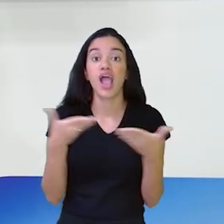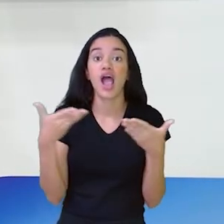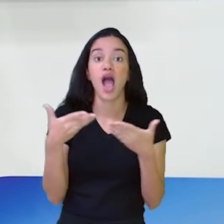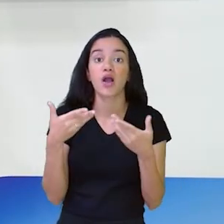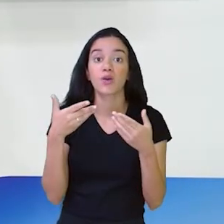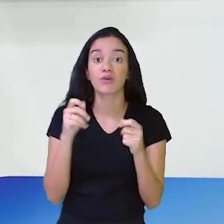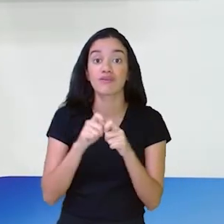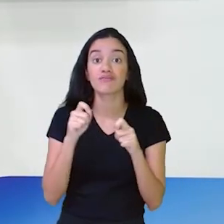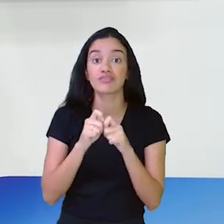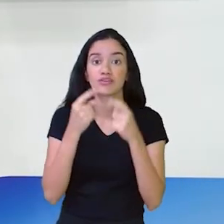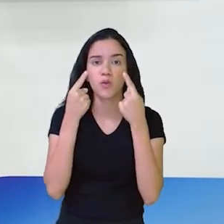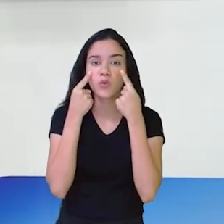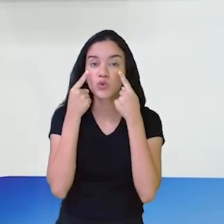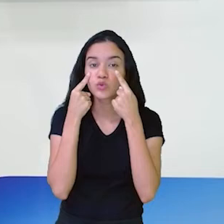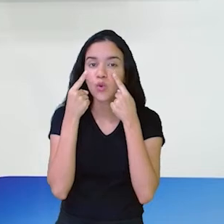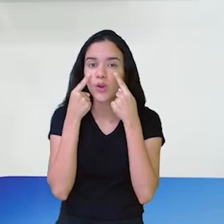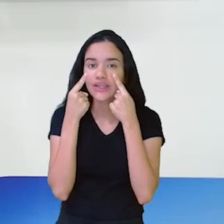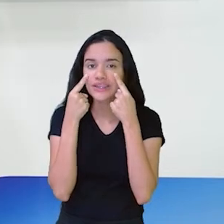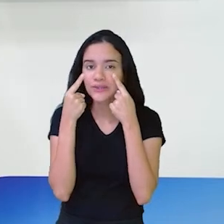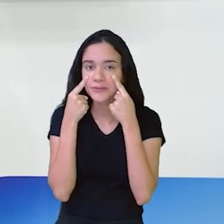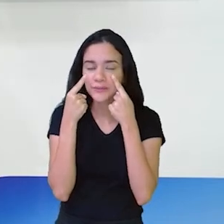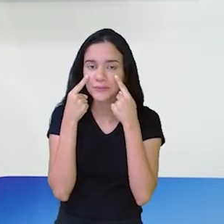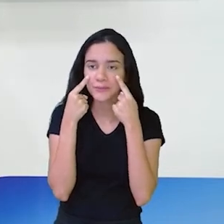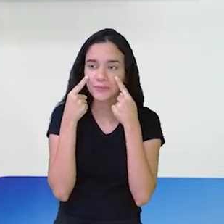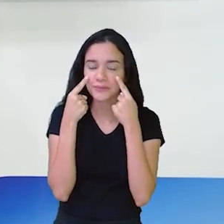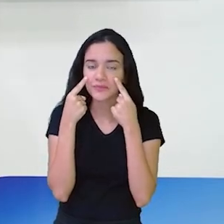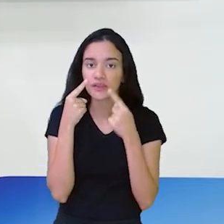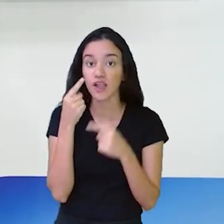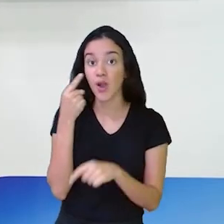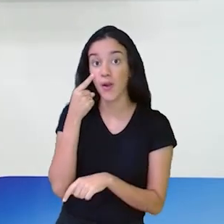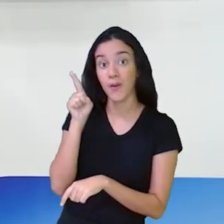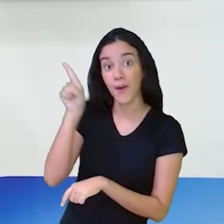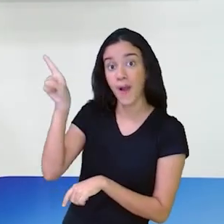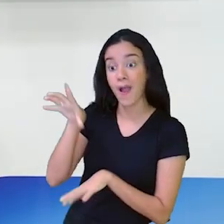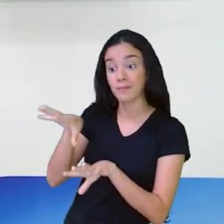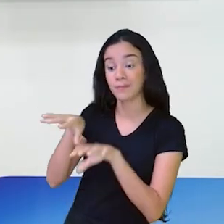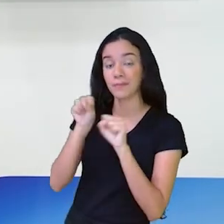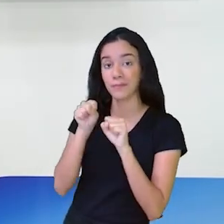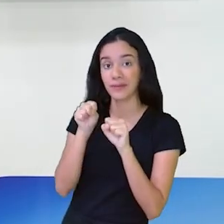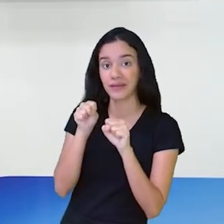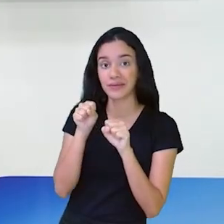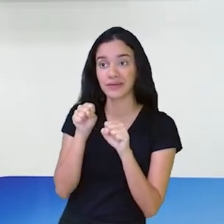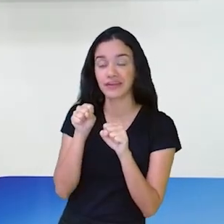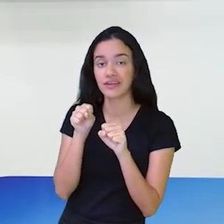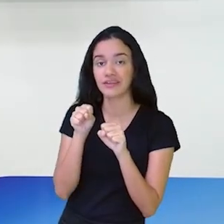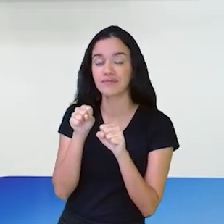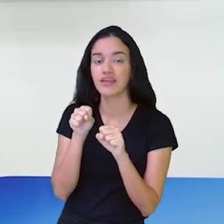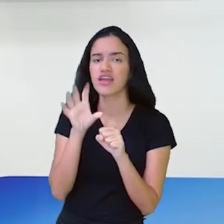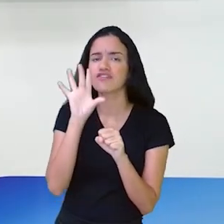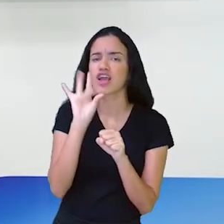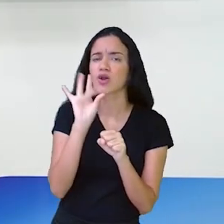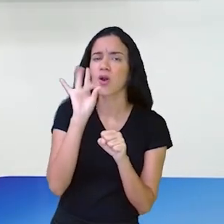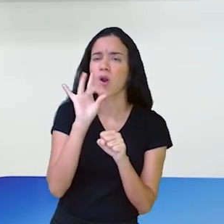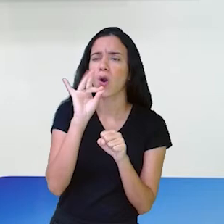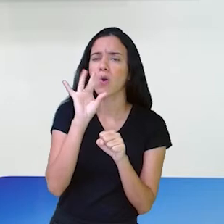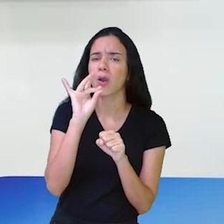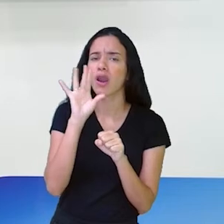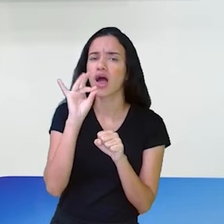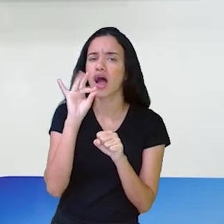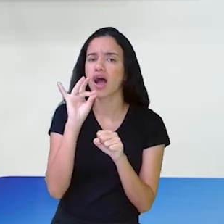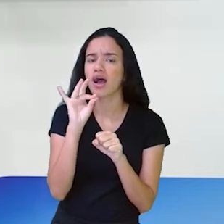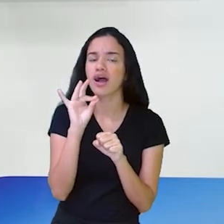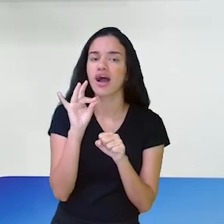olhinhos. Então, pega lá o casquinho do docinho do brigadeiro e a gente vai colar uma bolinha,